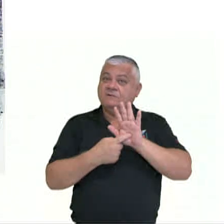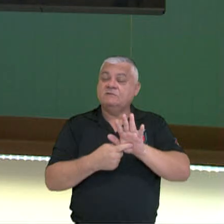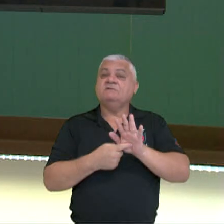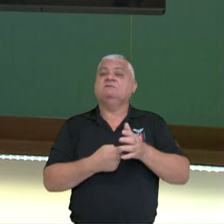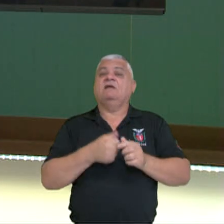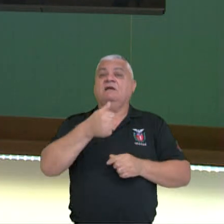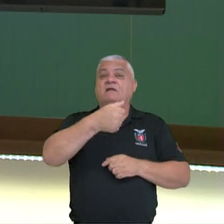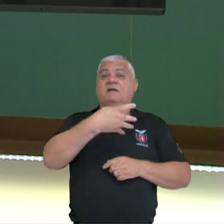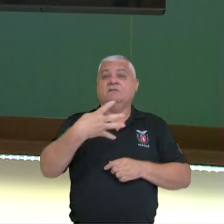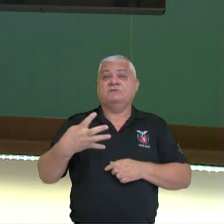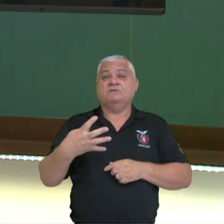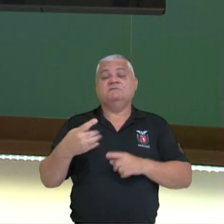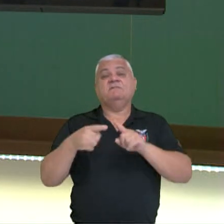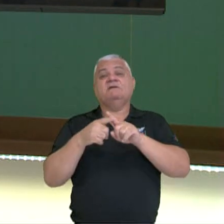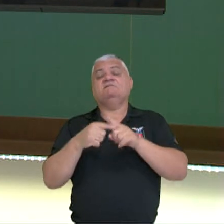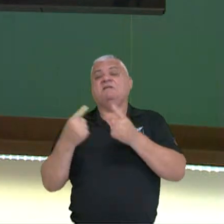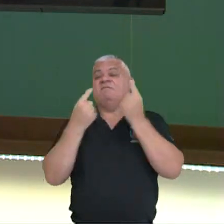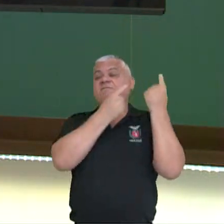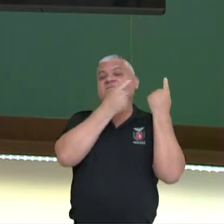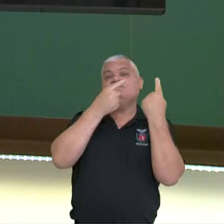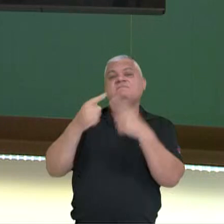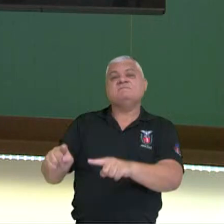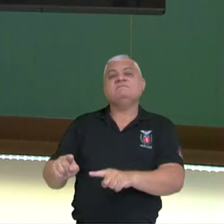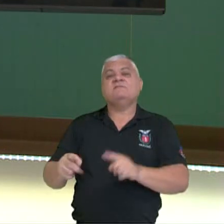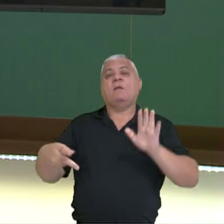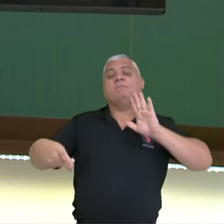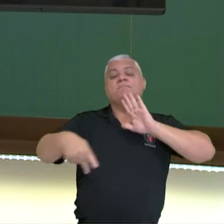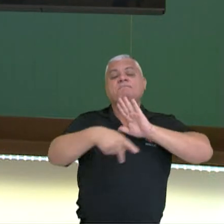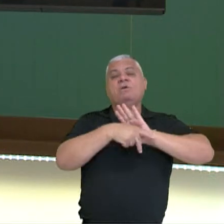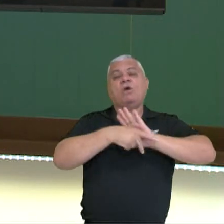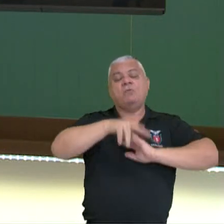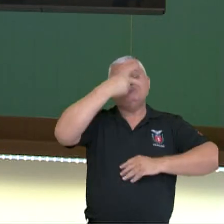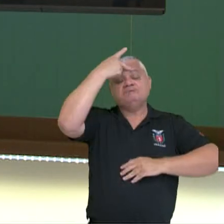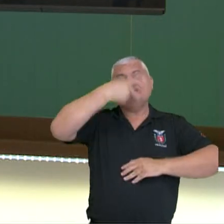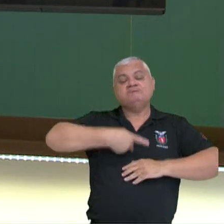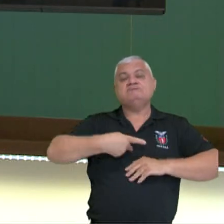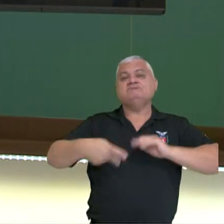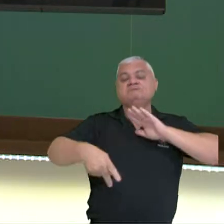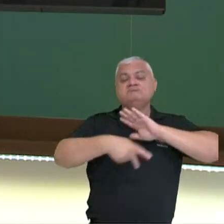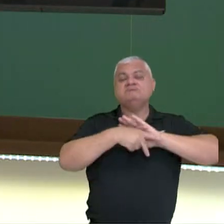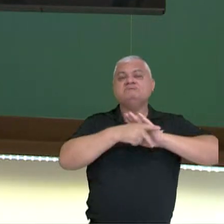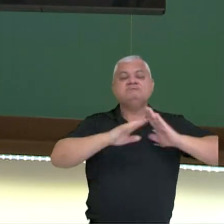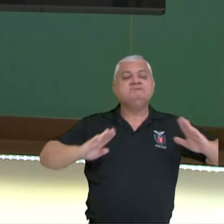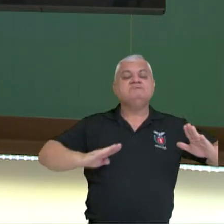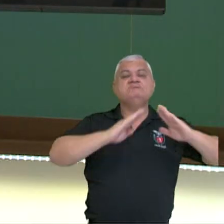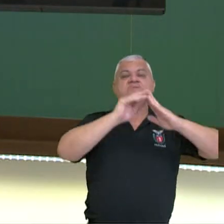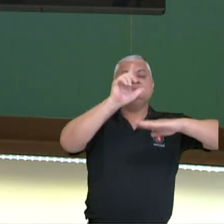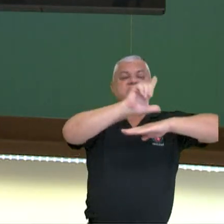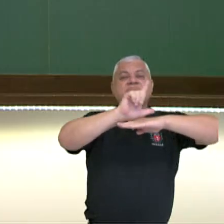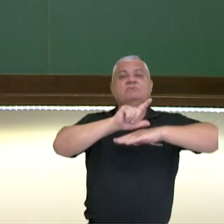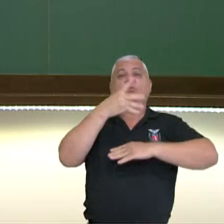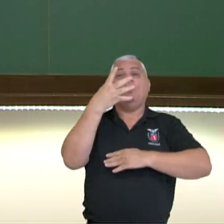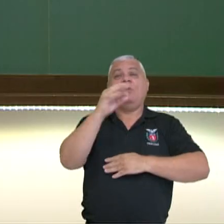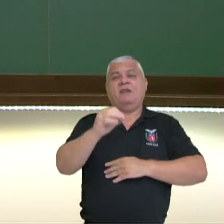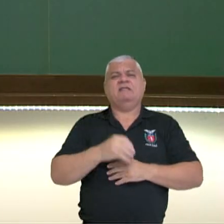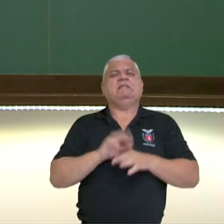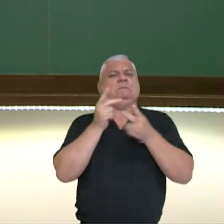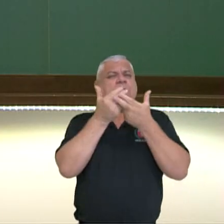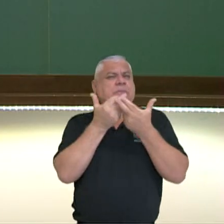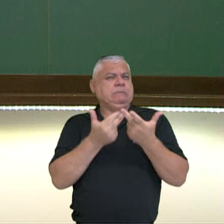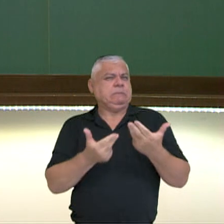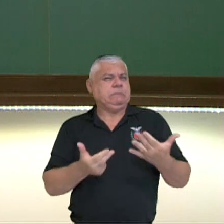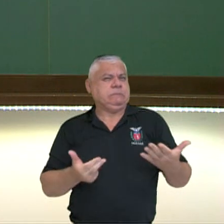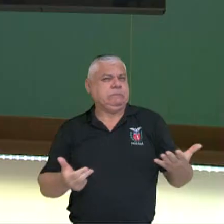obras e não deu muito certo. Aí ele foi e fez o Pavilhão do Realismo, né, pessoal, onde ele expôs 40 quadros. Tem muita coisa sobre